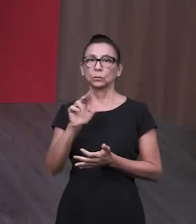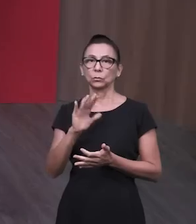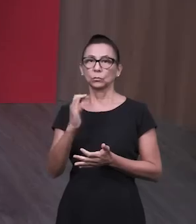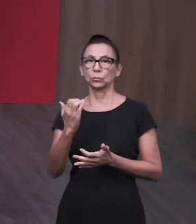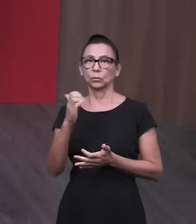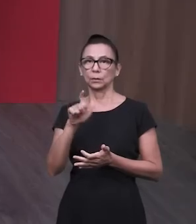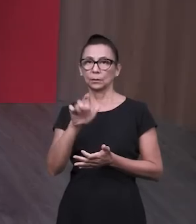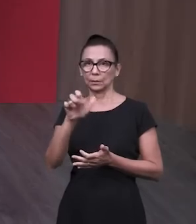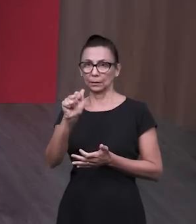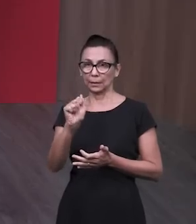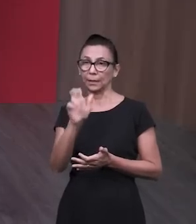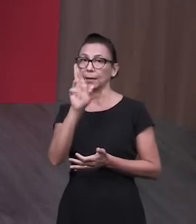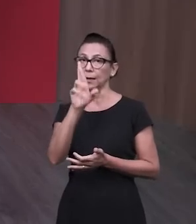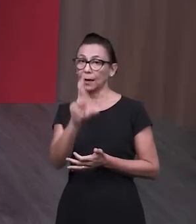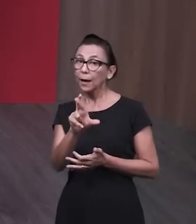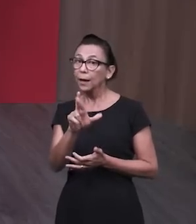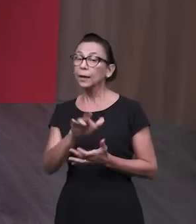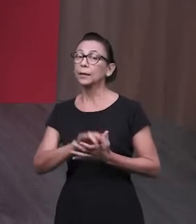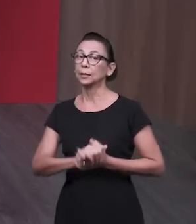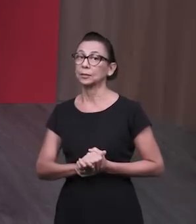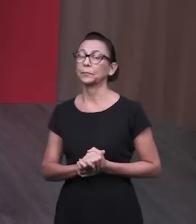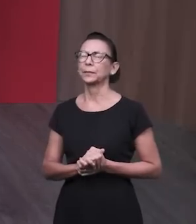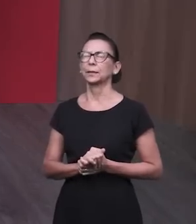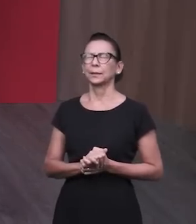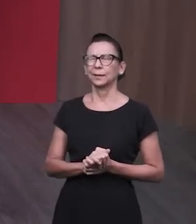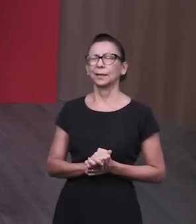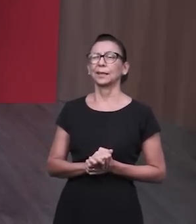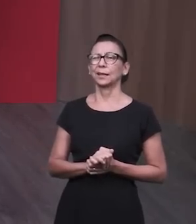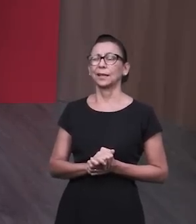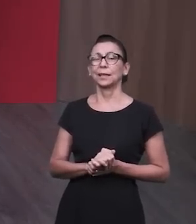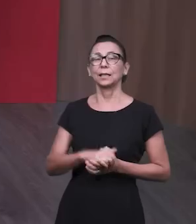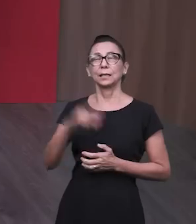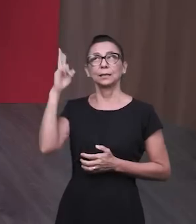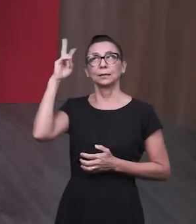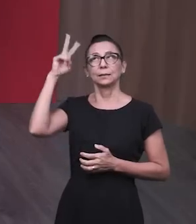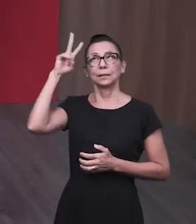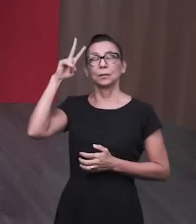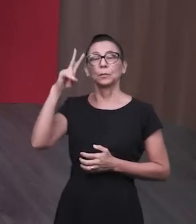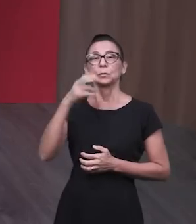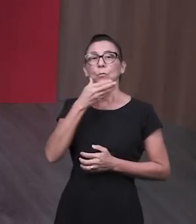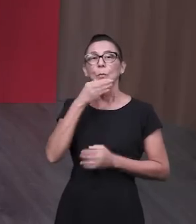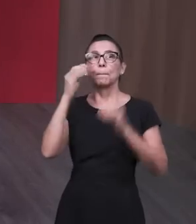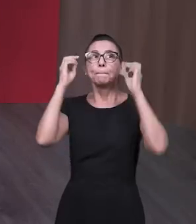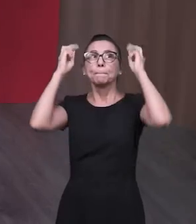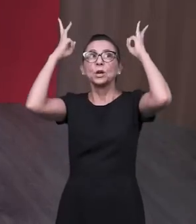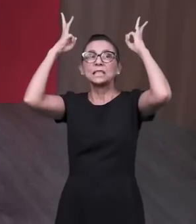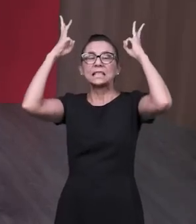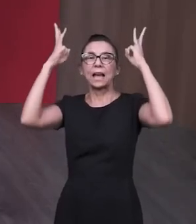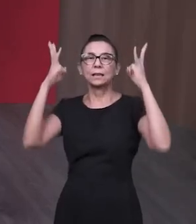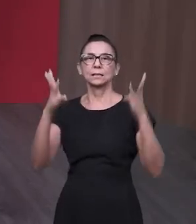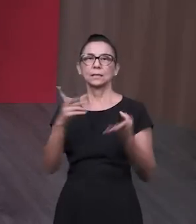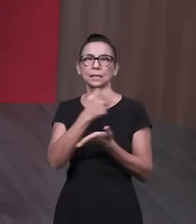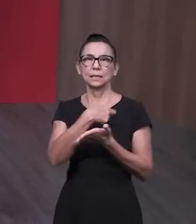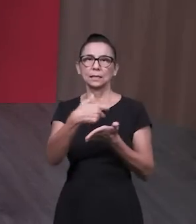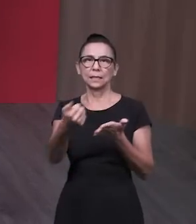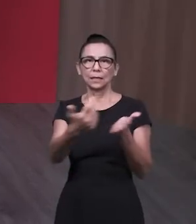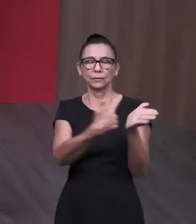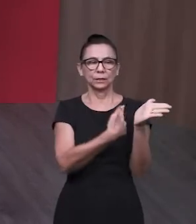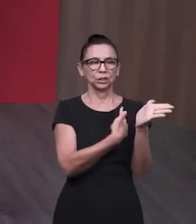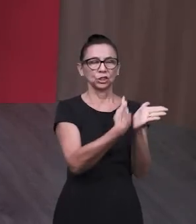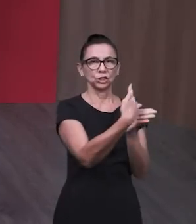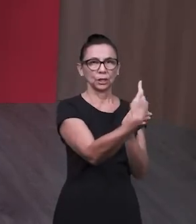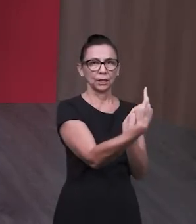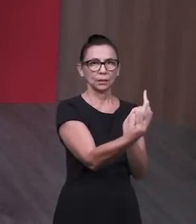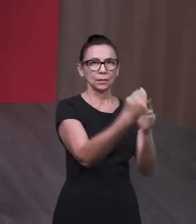vai descrevendo, e lembrar, Moisés escreve Gênesis por revelação. E ele fala que a ordem que